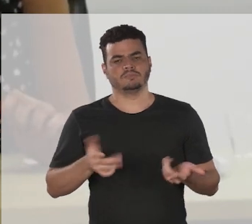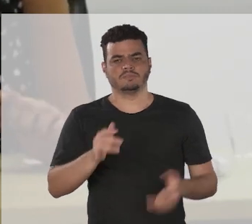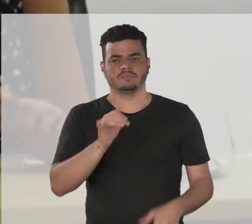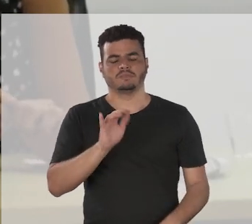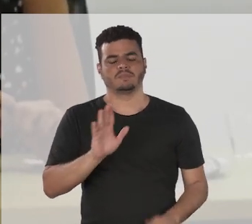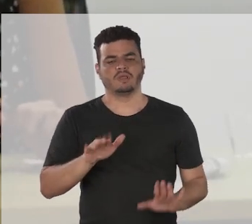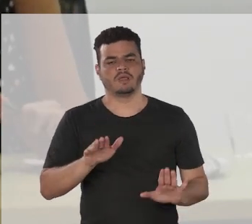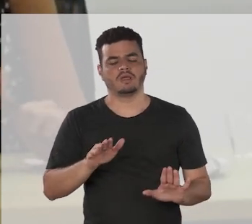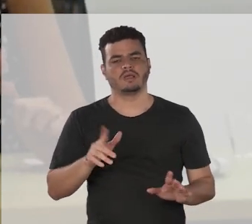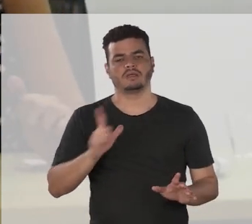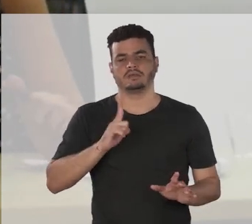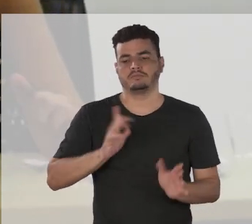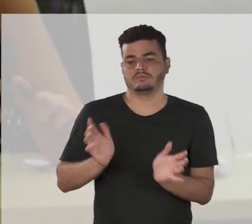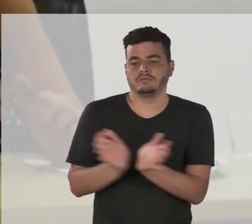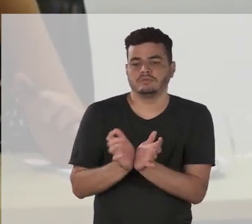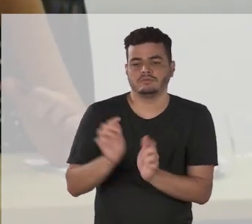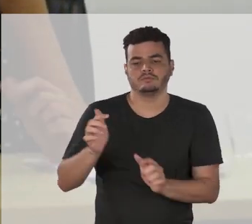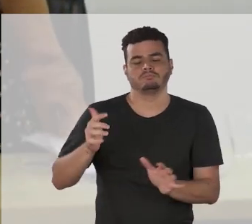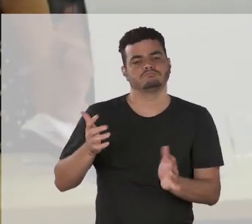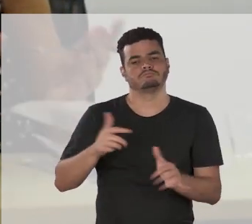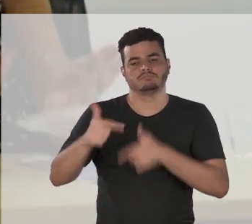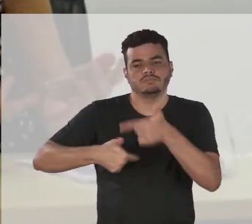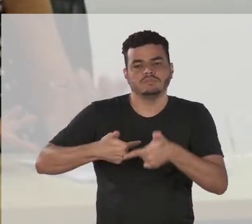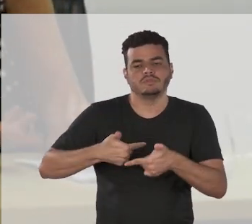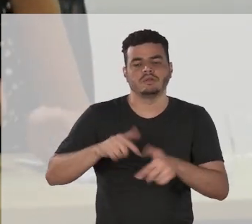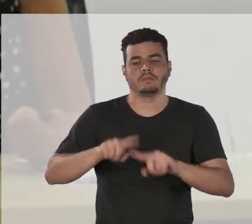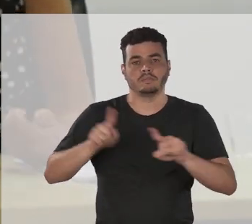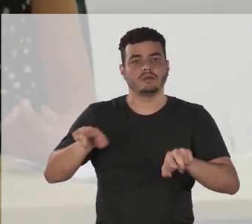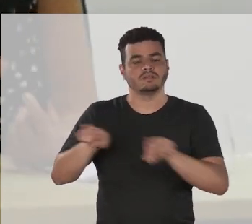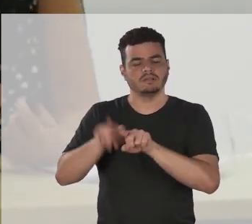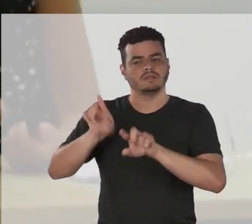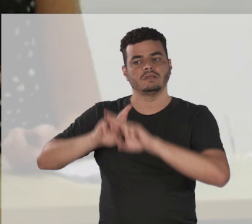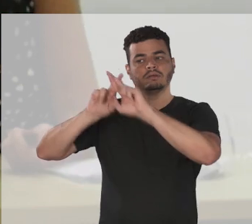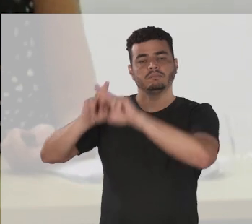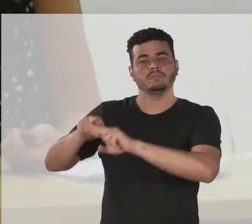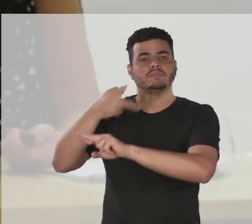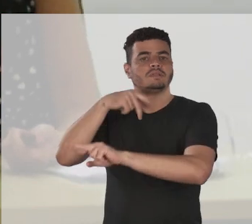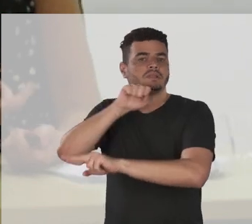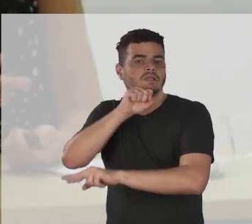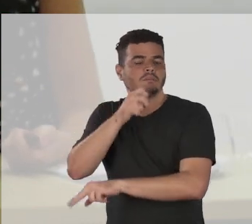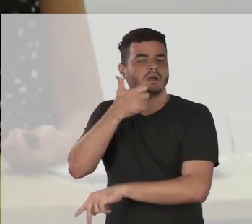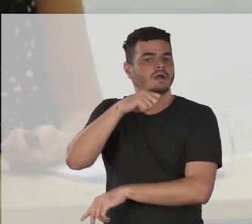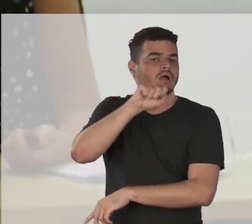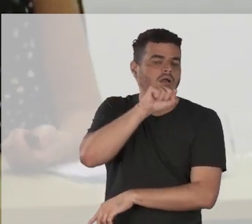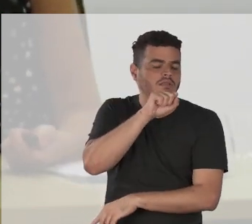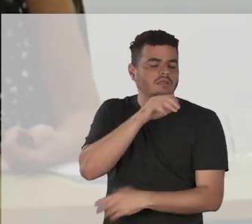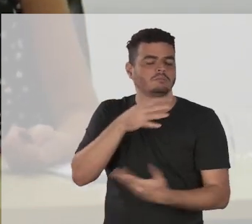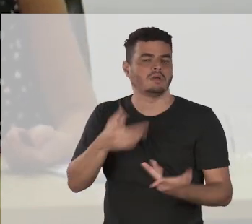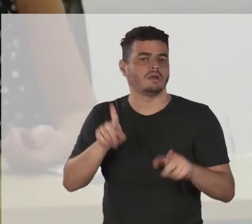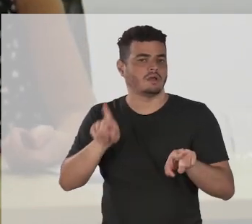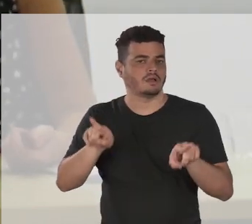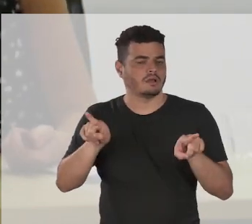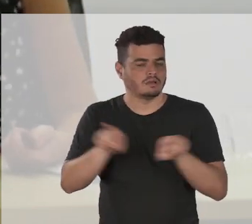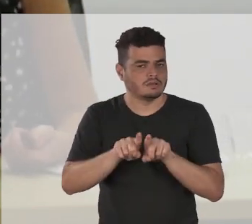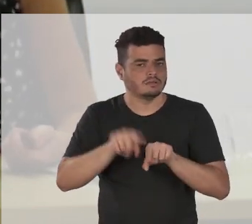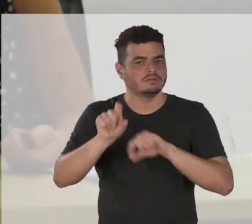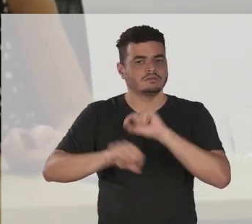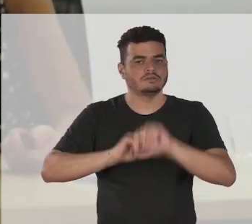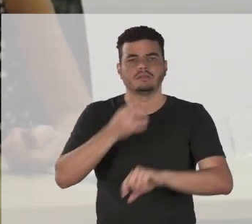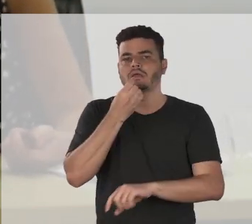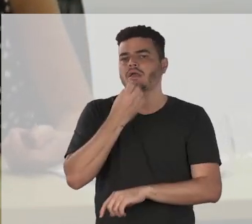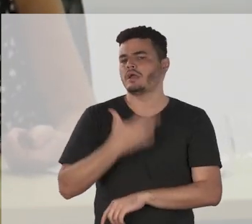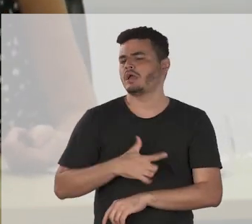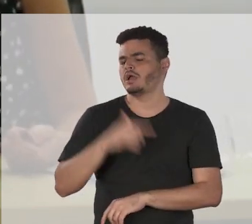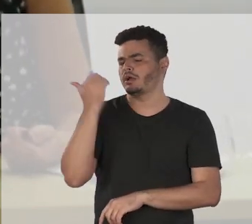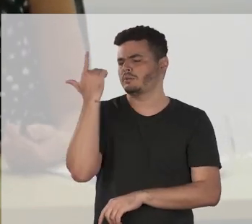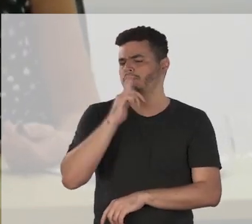ou dos bibliotecários, mas também da família, né? Das mães, dos pais. Essa questão de, bom, narrar a eles, né?